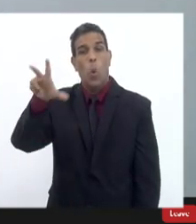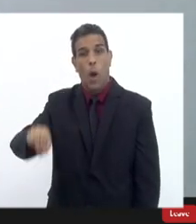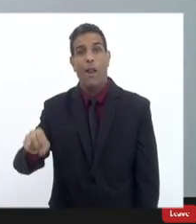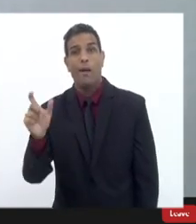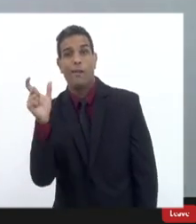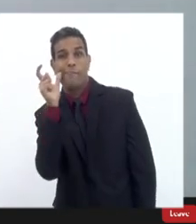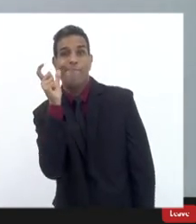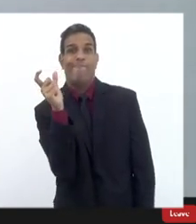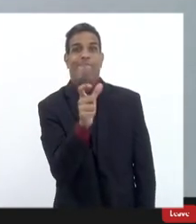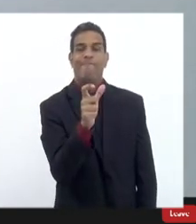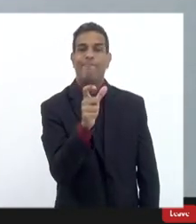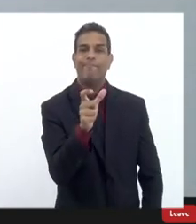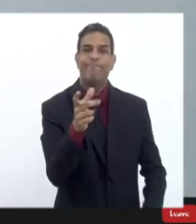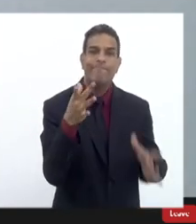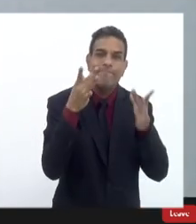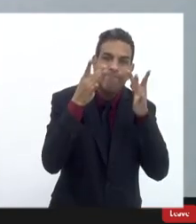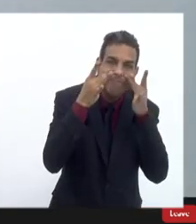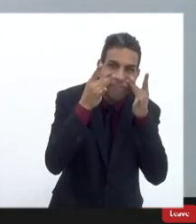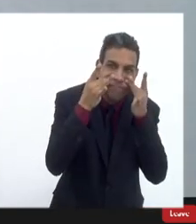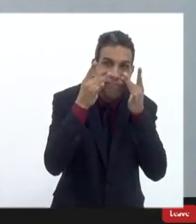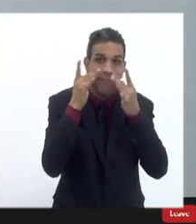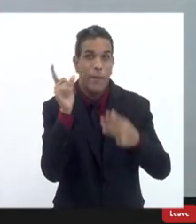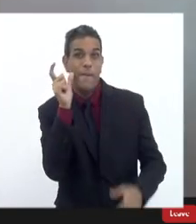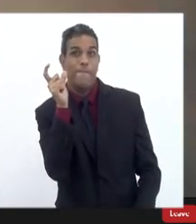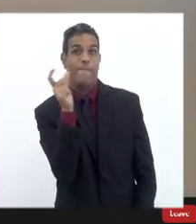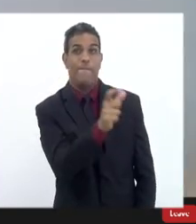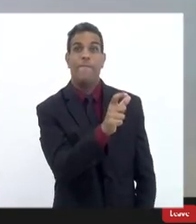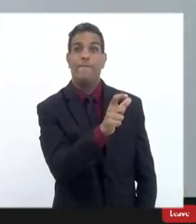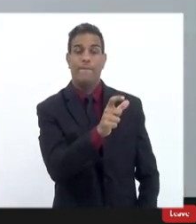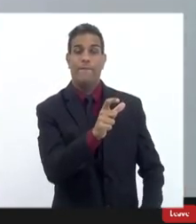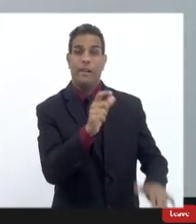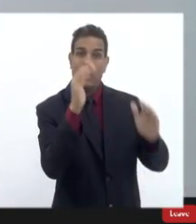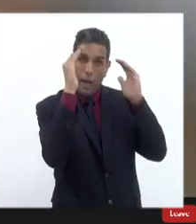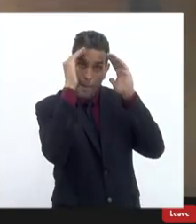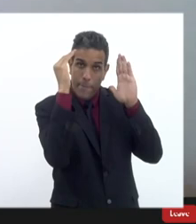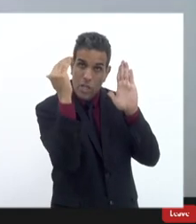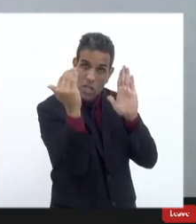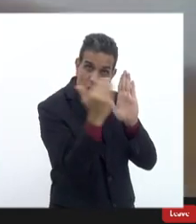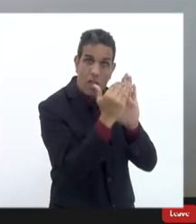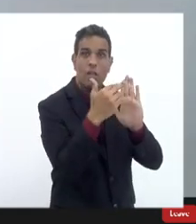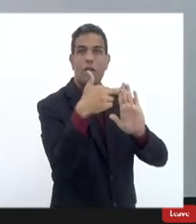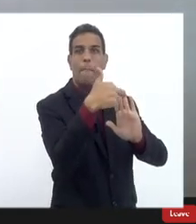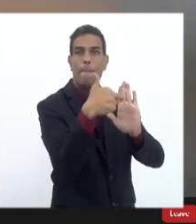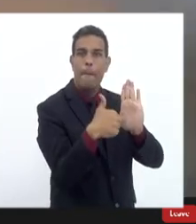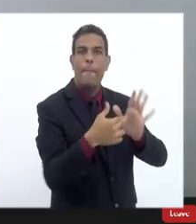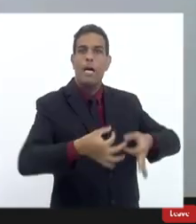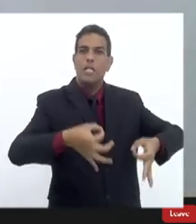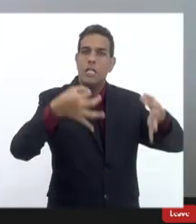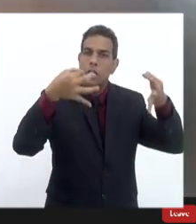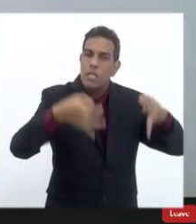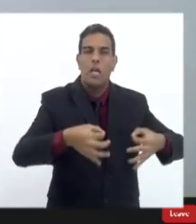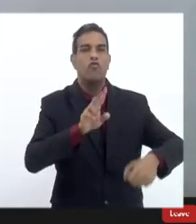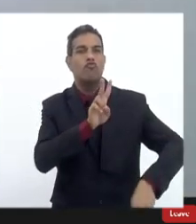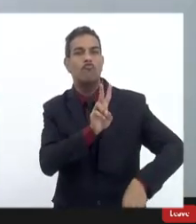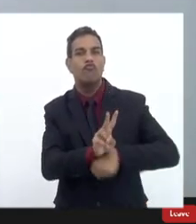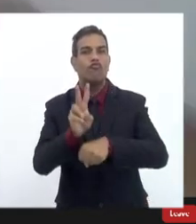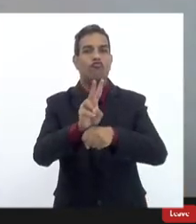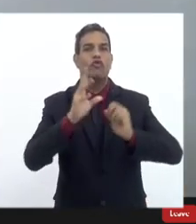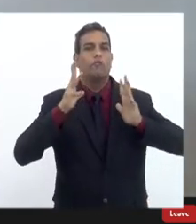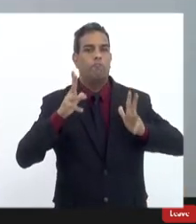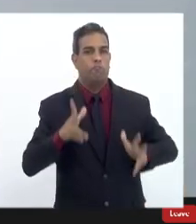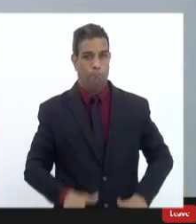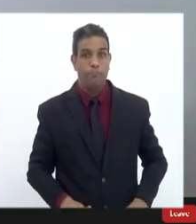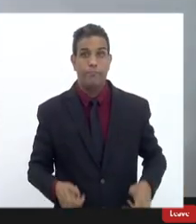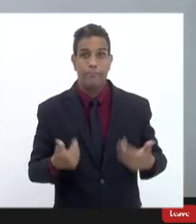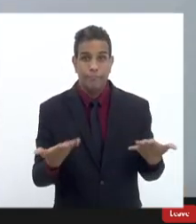retorno presencial, porém, de fato, um retorno respaldado na ciência, com um protocolo concreto e com uma fiscalização rigorosa,